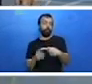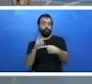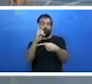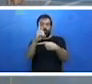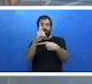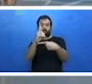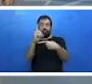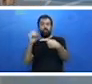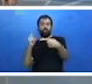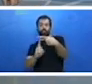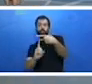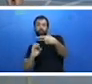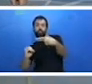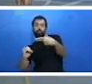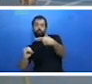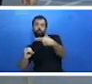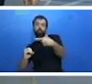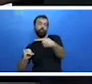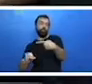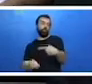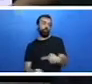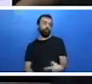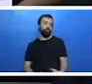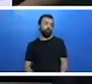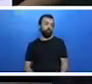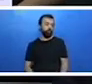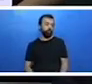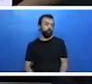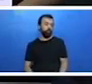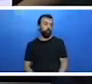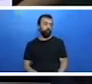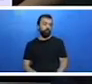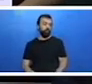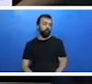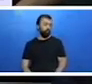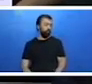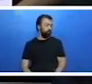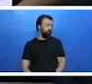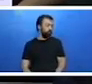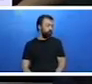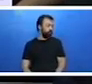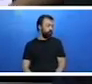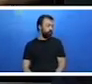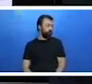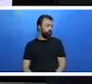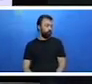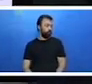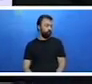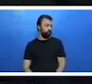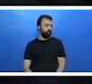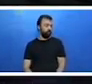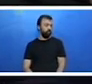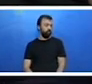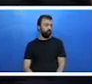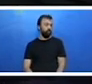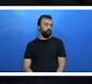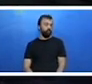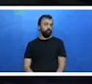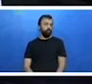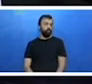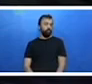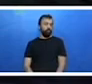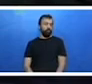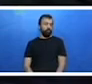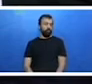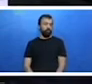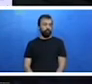Uma parte de 10, eu tenho 1 décimo, certo? meu todo